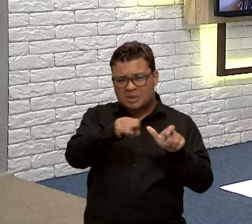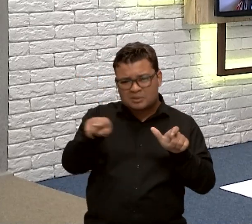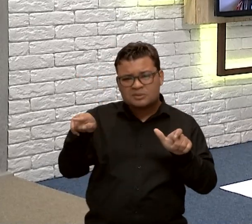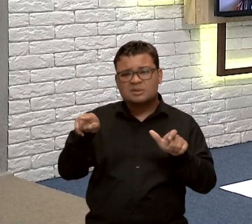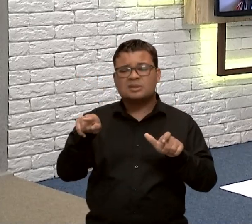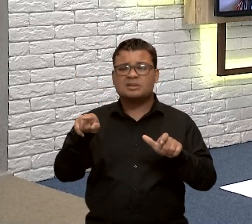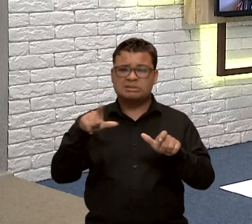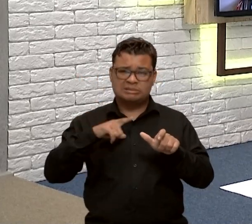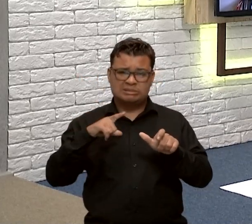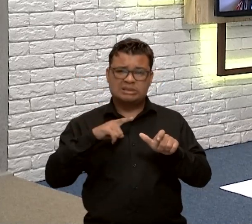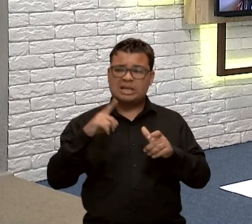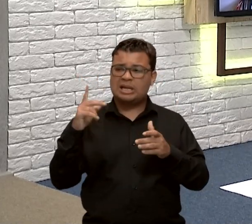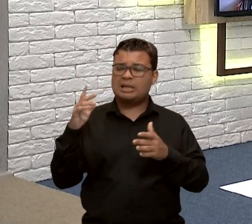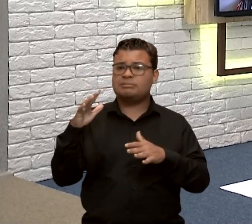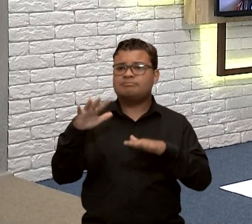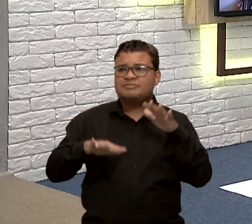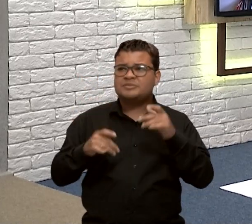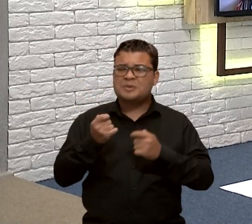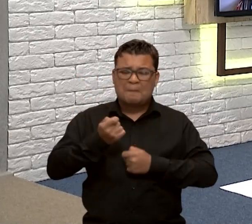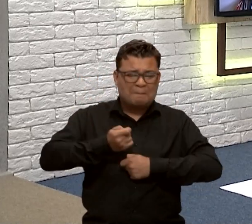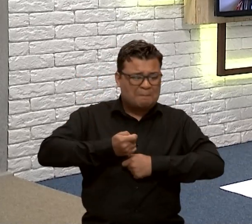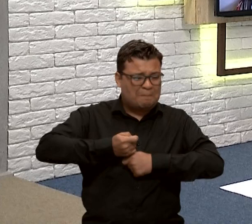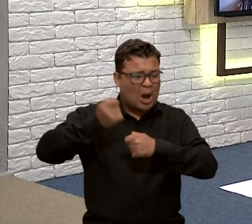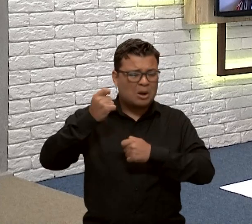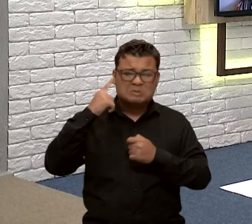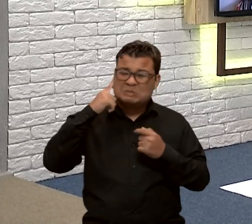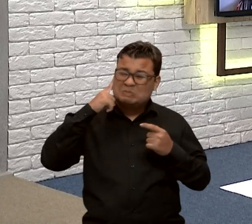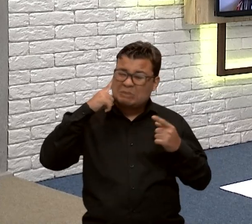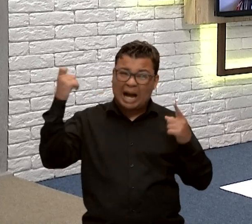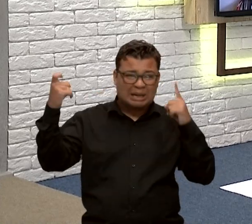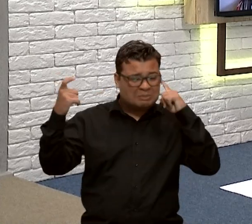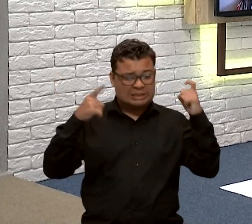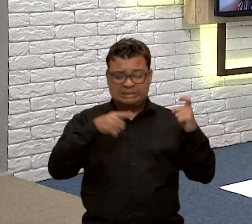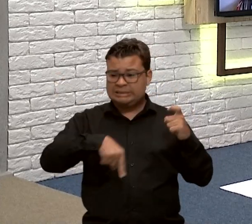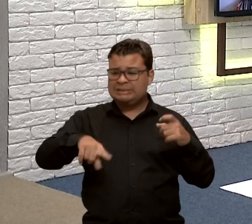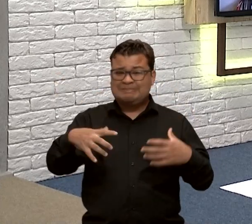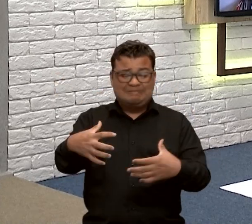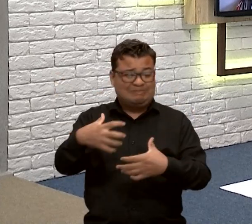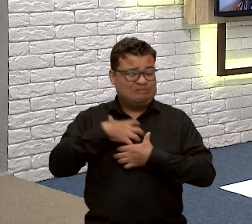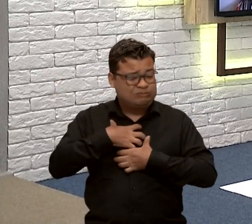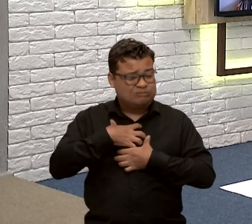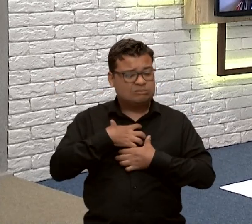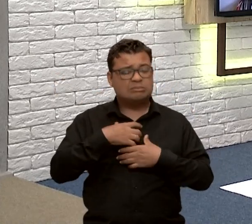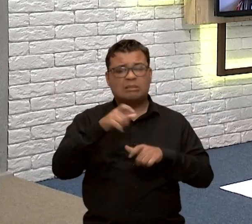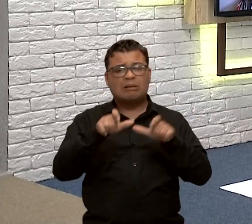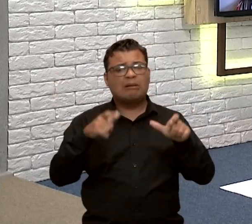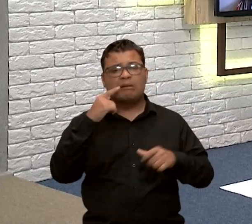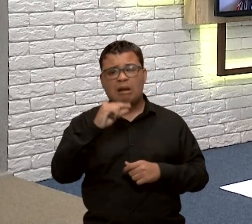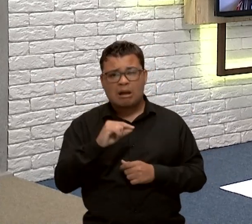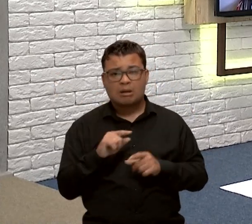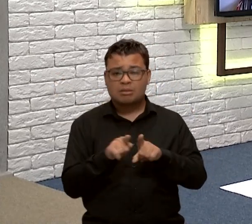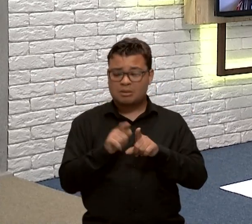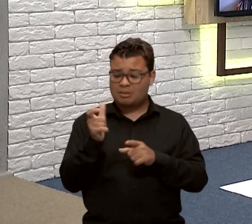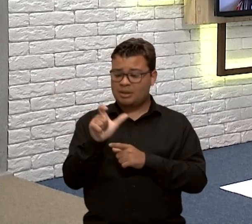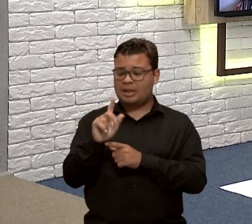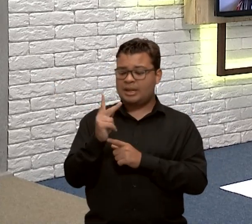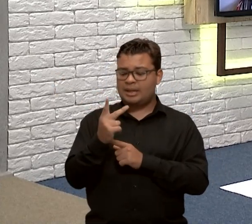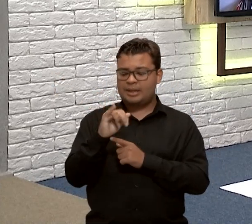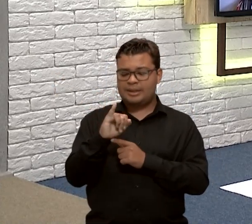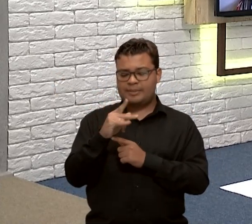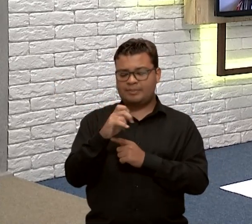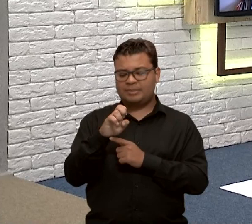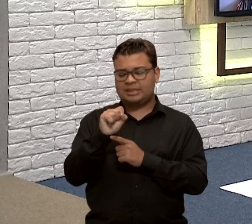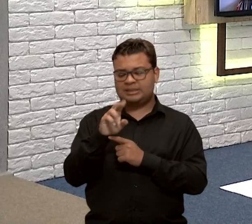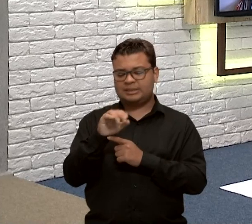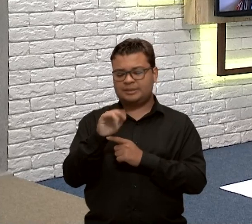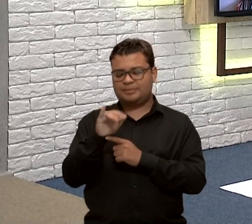ser afetadas, né, pelos barulhos muito estrondosos e o que significa isso também, né, hipersensibilidade auditiva. Queria que a gente